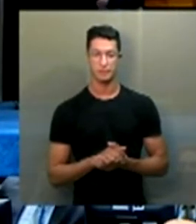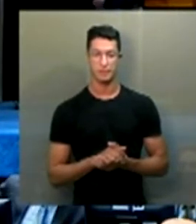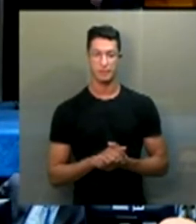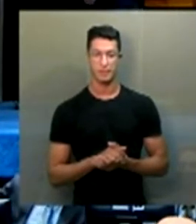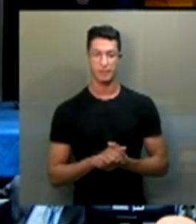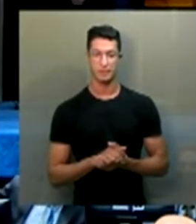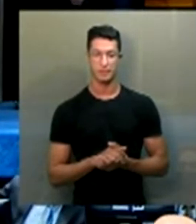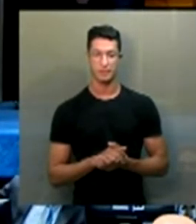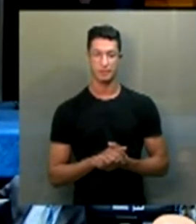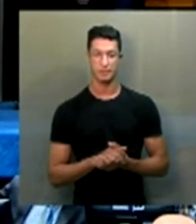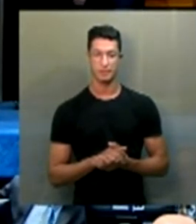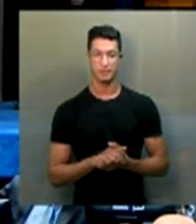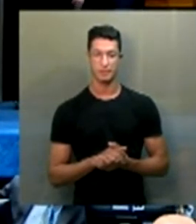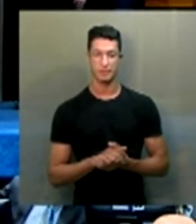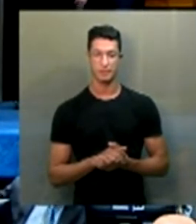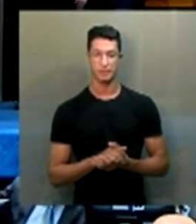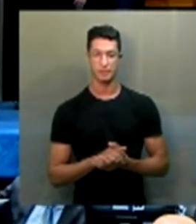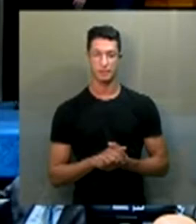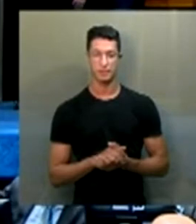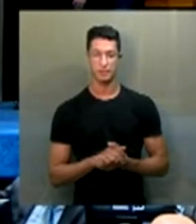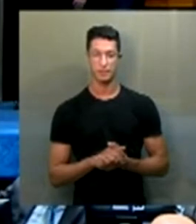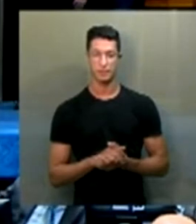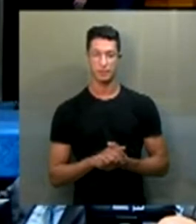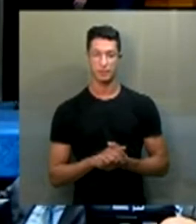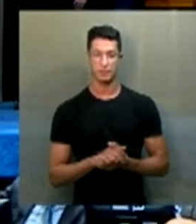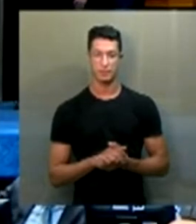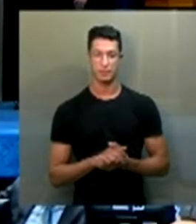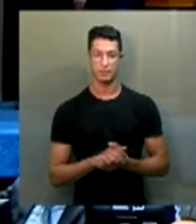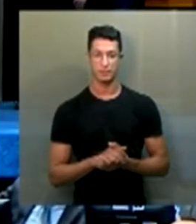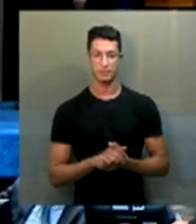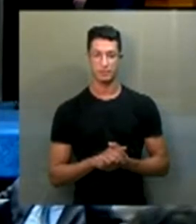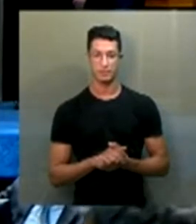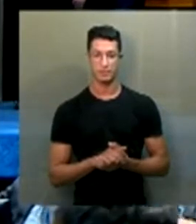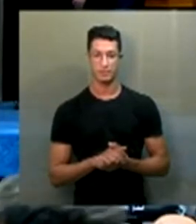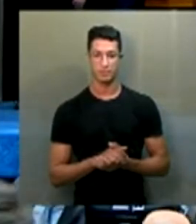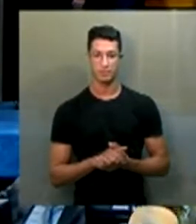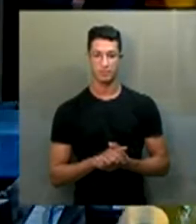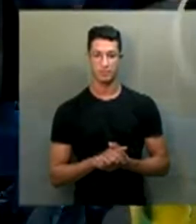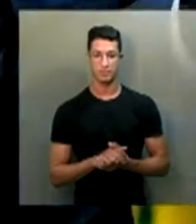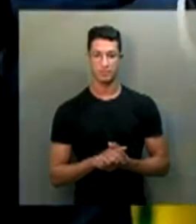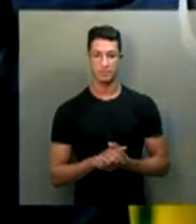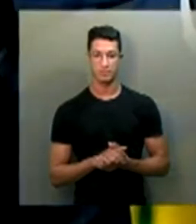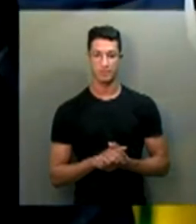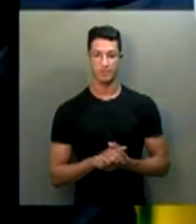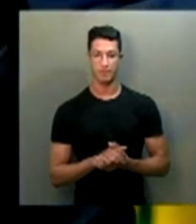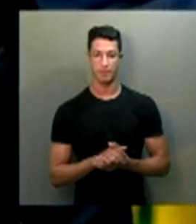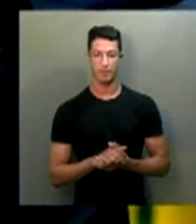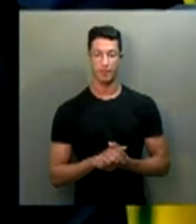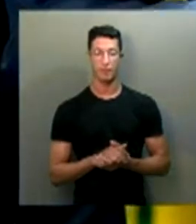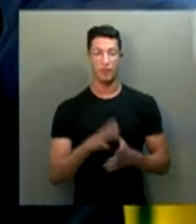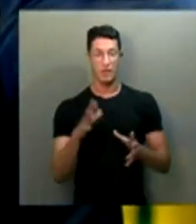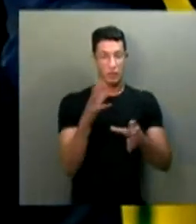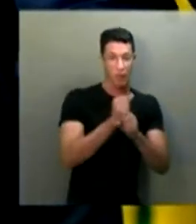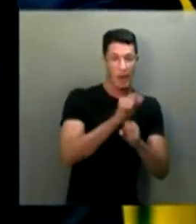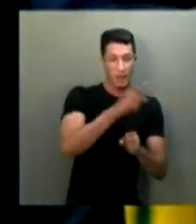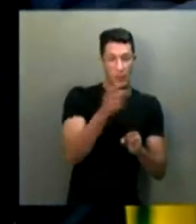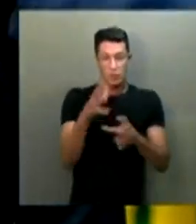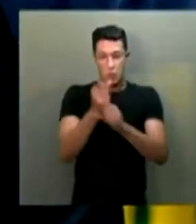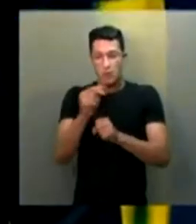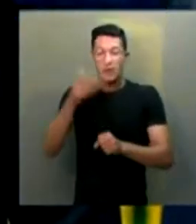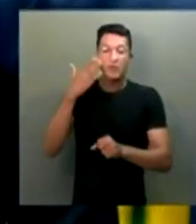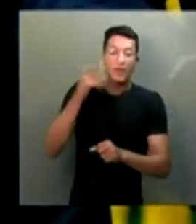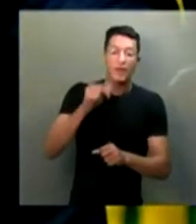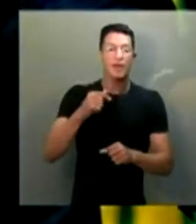aí. Não, vai primeiro contar, depois vai voltar para a urna, depois que vai apurar. Para ninguém saber de onde veio o voto.